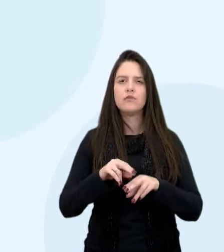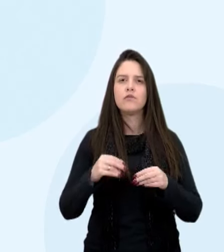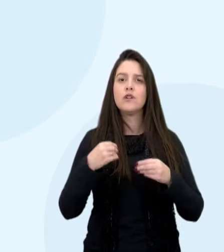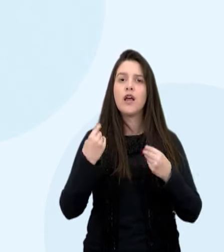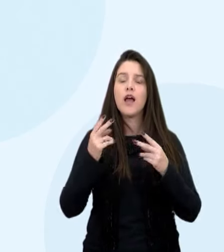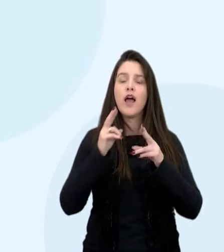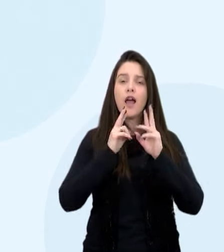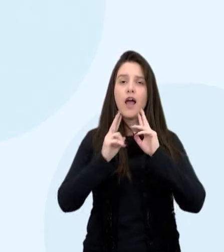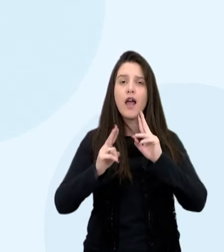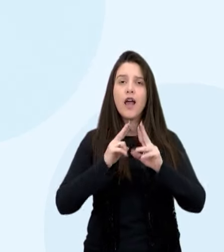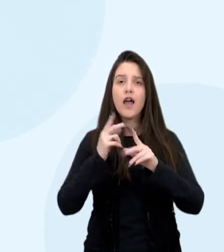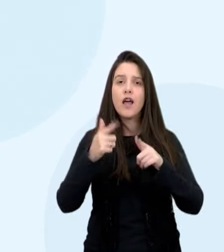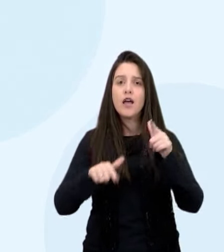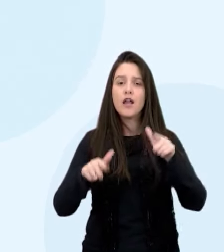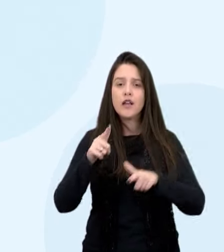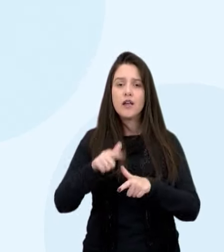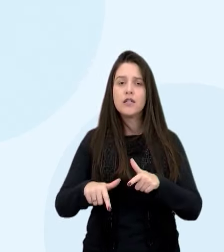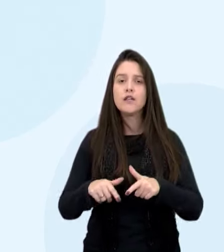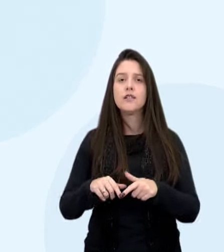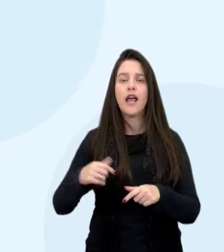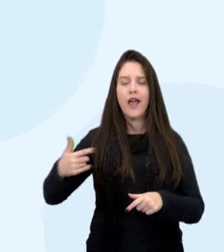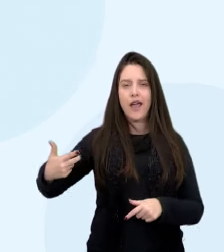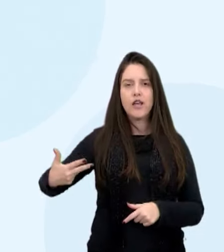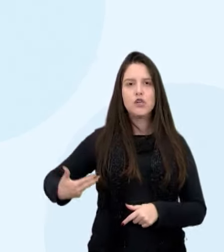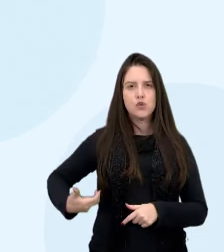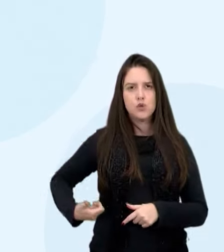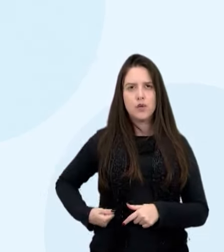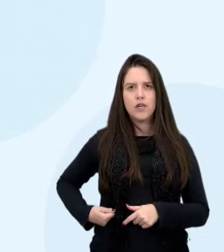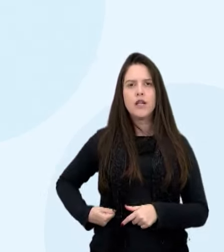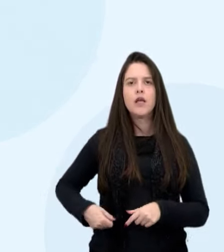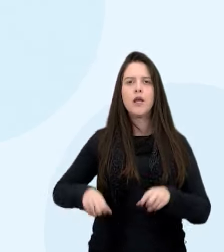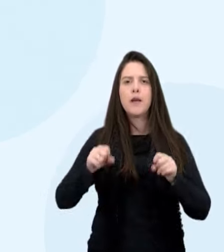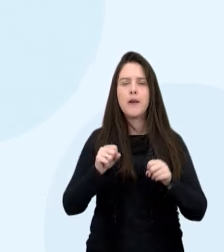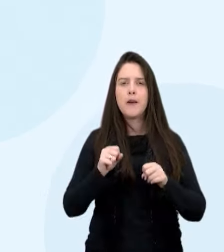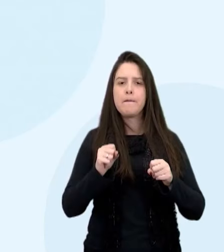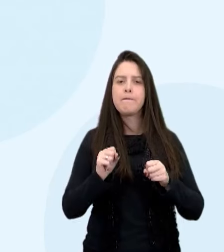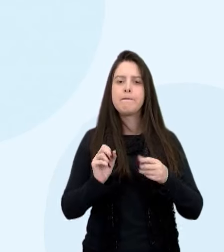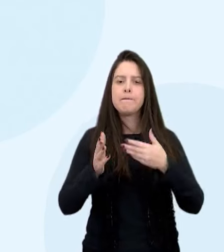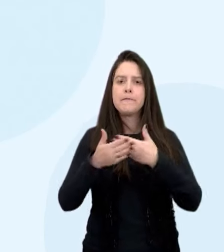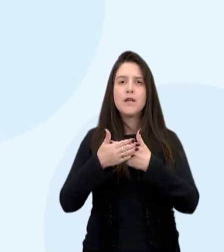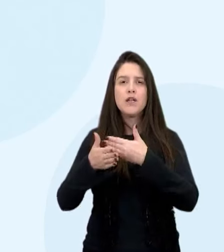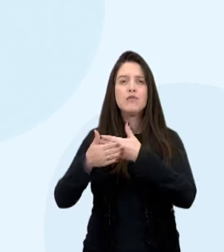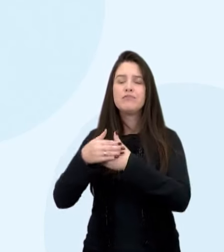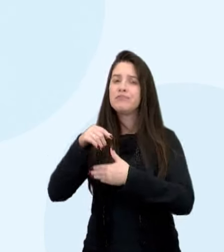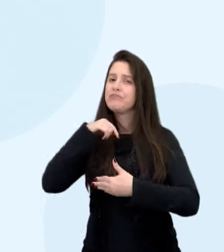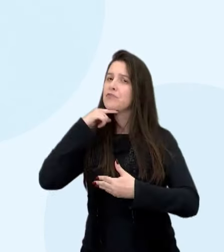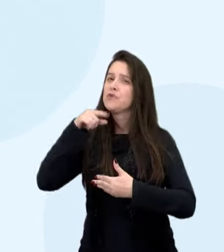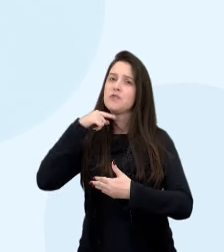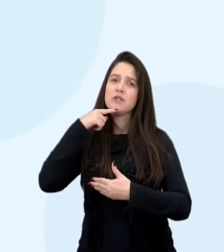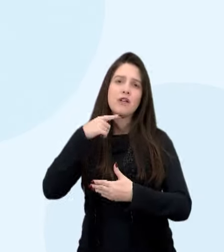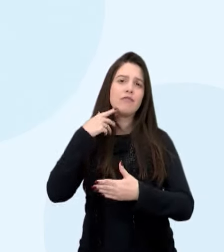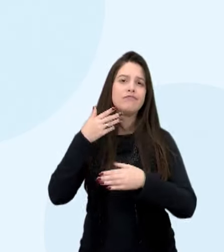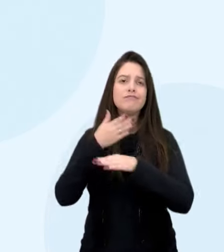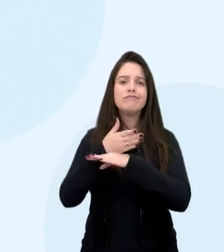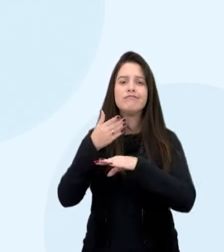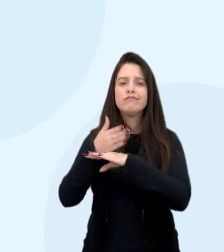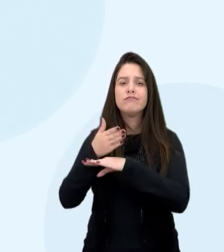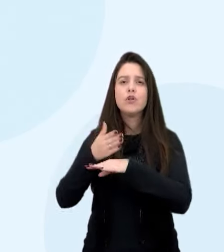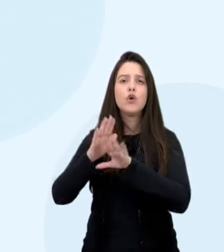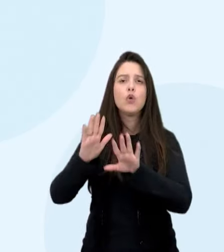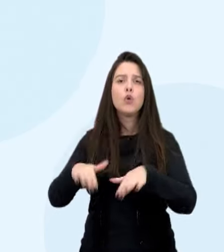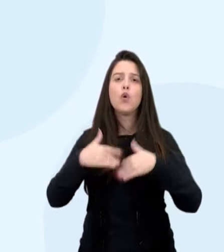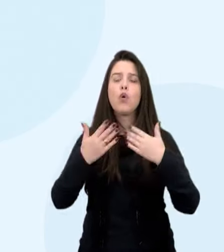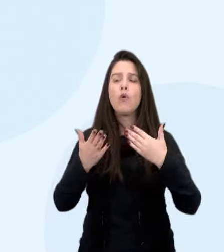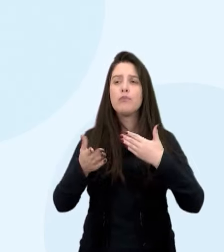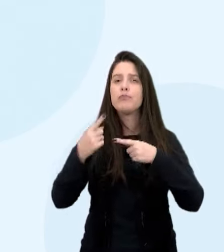relação a esse hormônio da insulina, o receptor ele está fechado, ele não consegue, ó, o receptor está aqui, né,